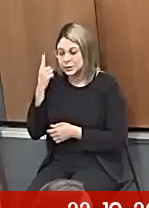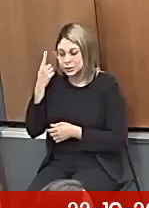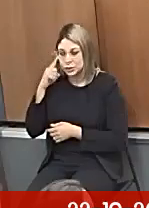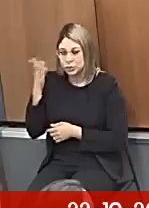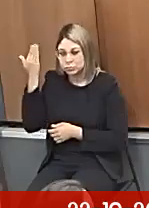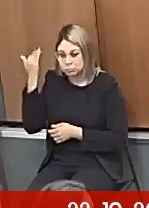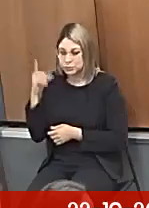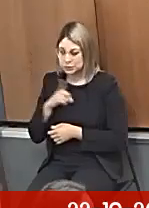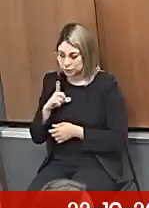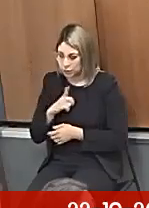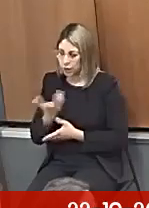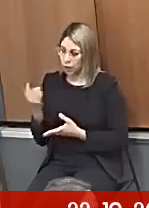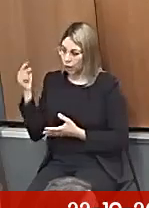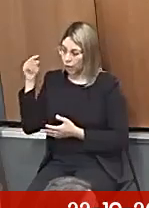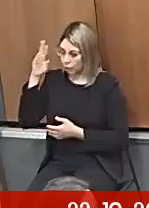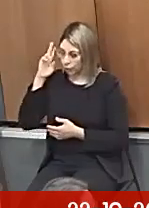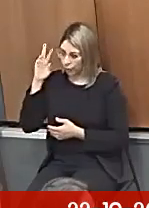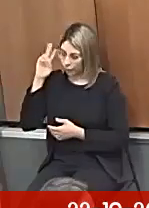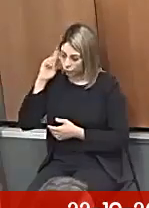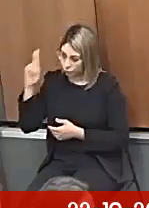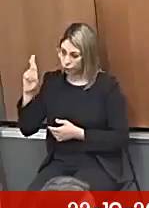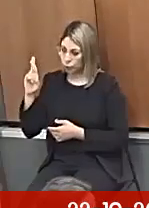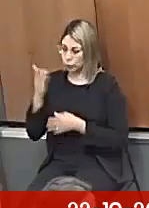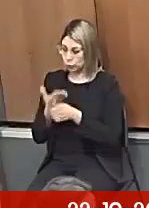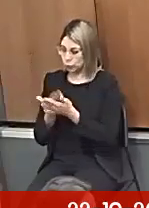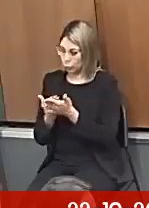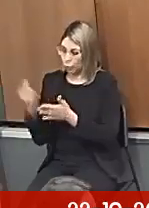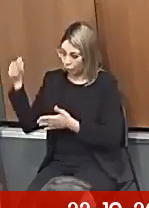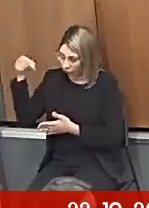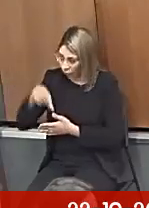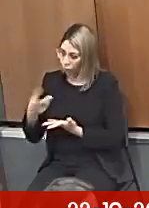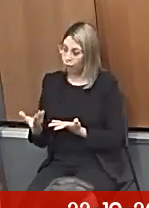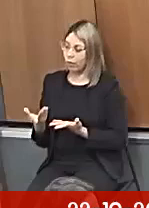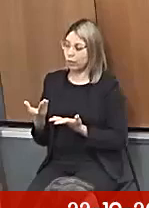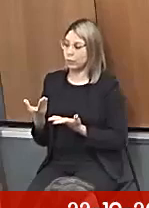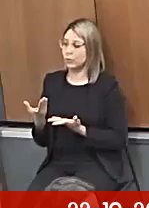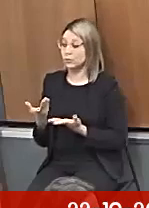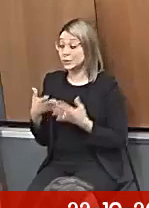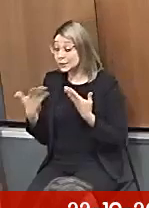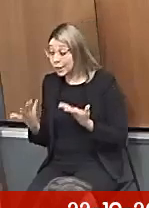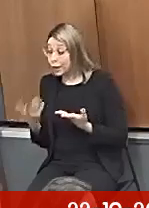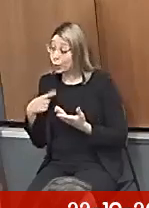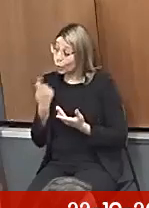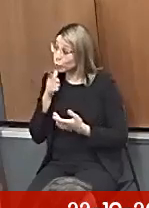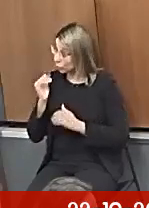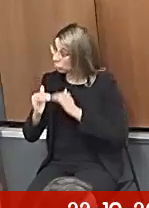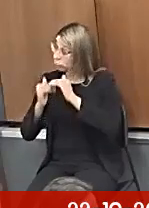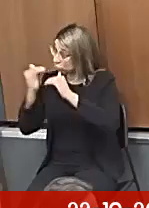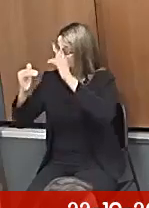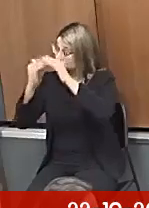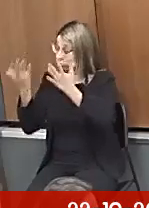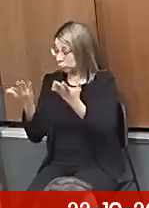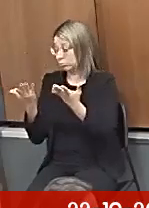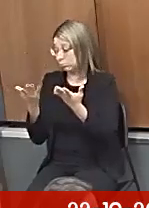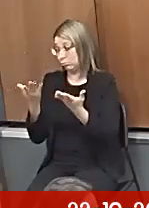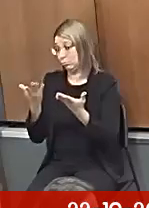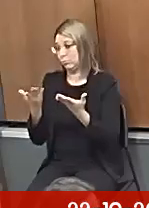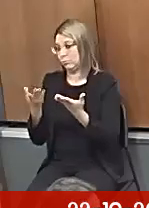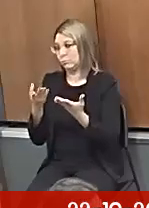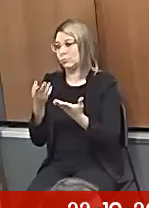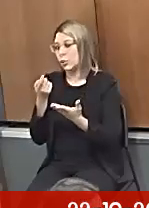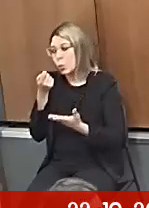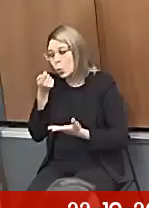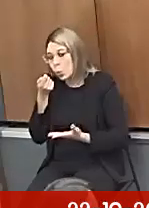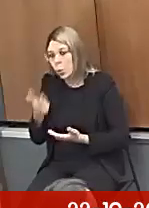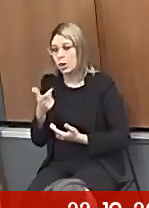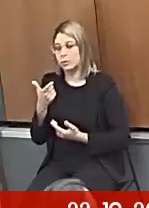presença grandiosa das diretoras das escolas de educação especial no Estado de Minas Gerais. Então, a gente tem avançado muito, estamos aí prestes a